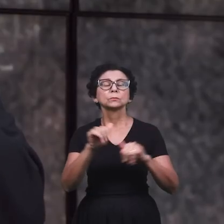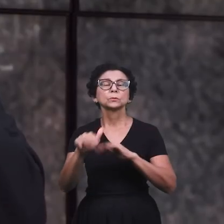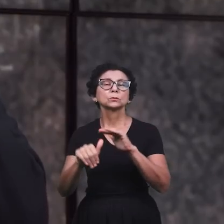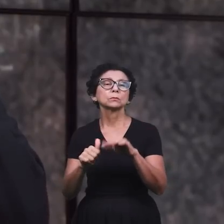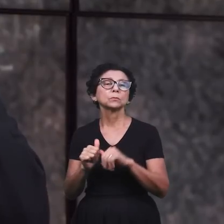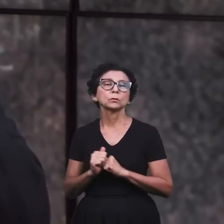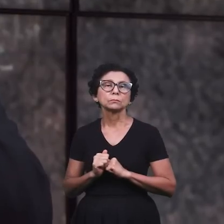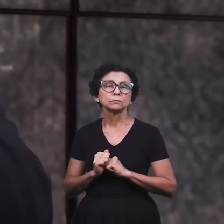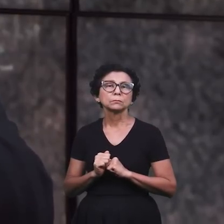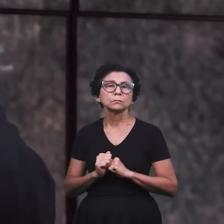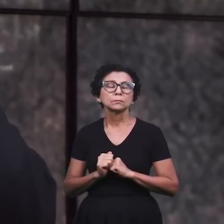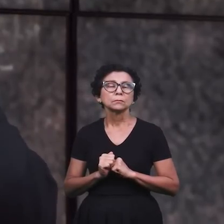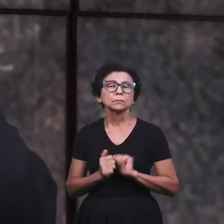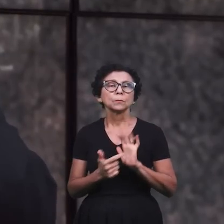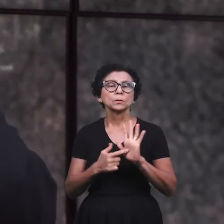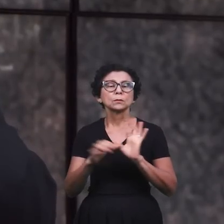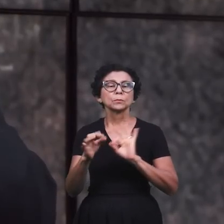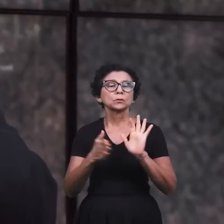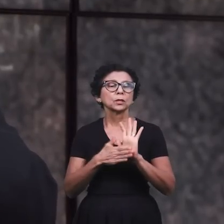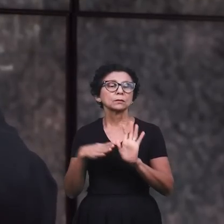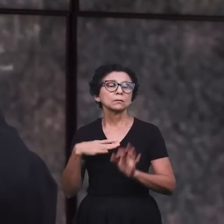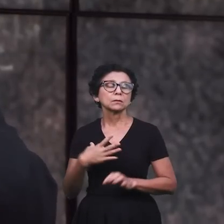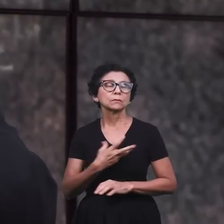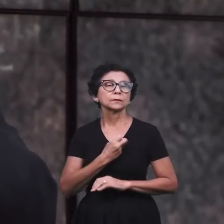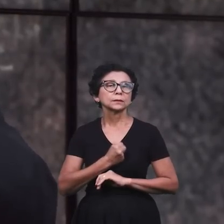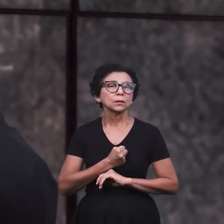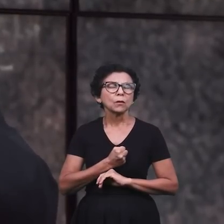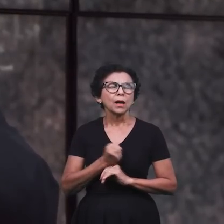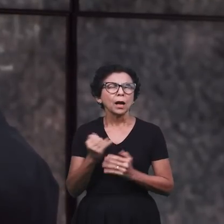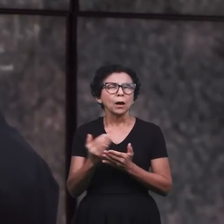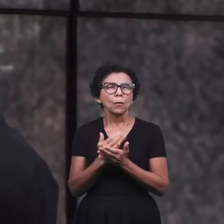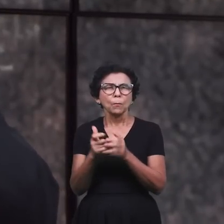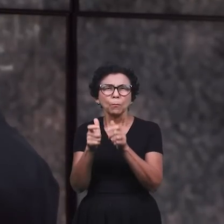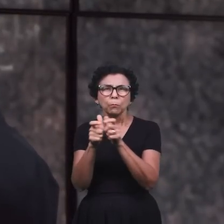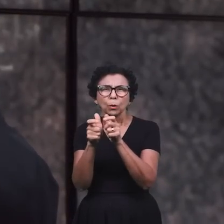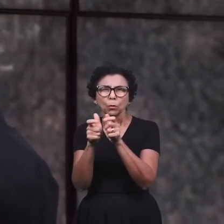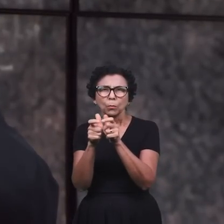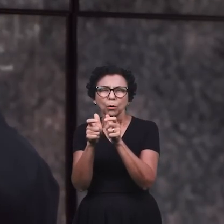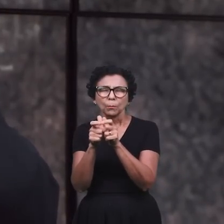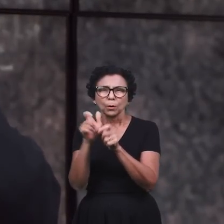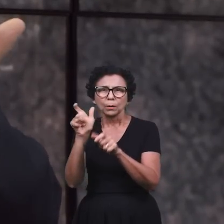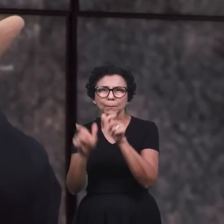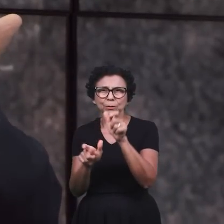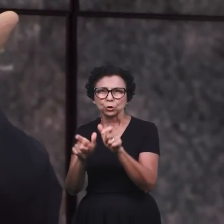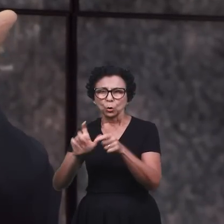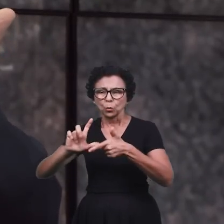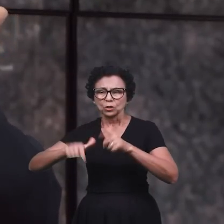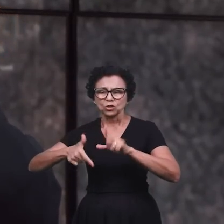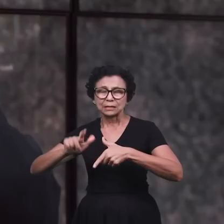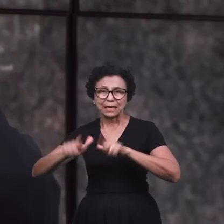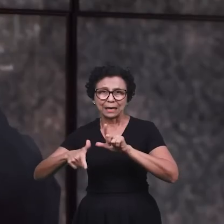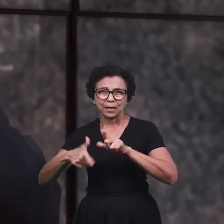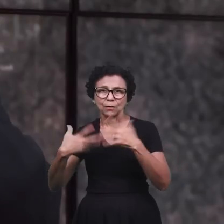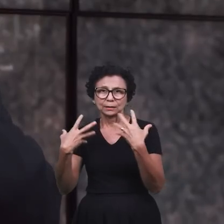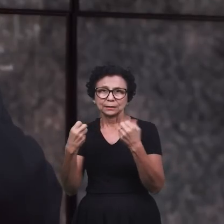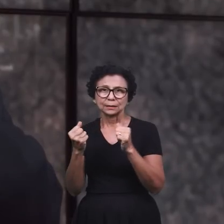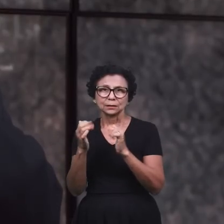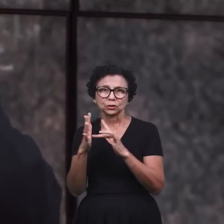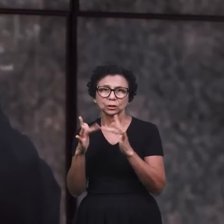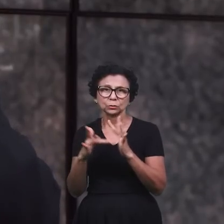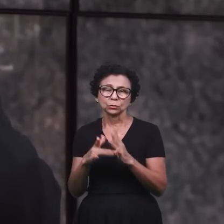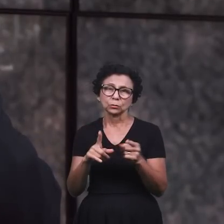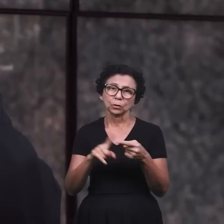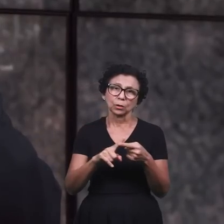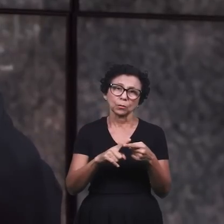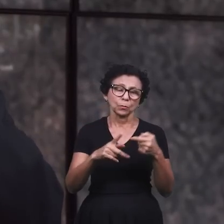receberam. Alguns de Israel, poucos, vão se converter ao Senhor Jesus, como Pedro se converteu, como